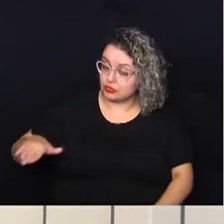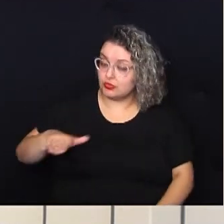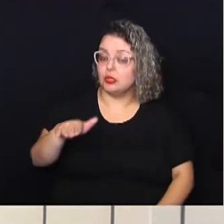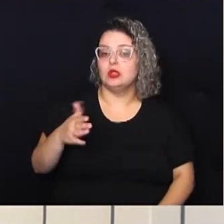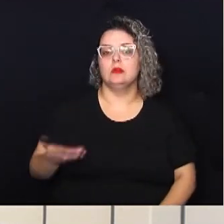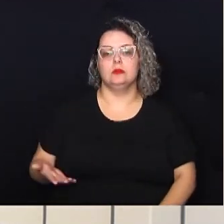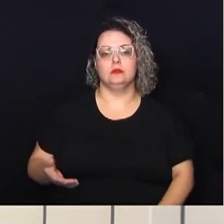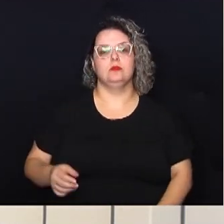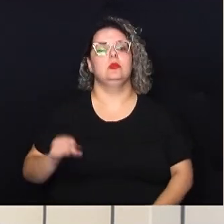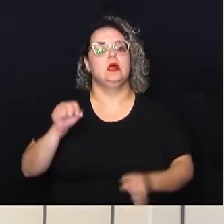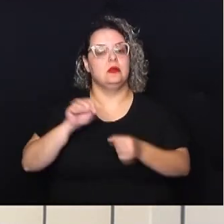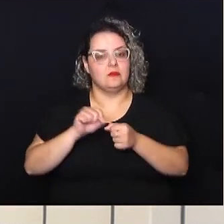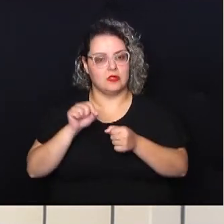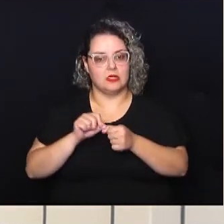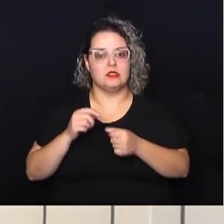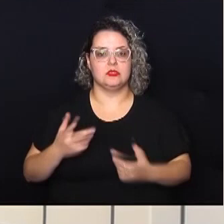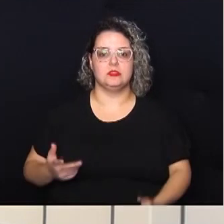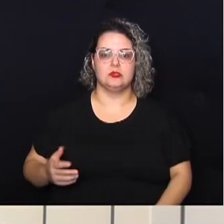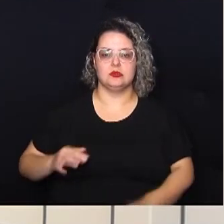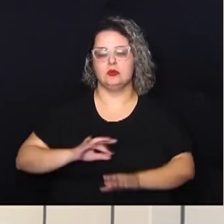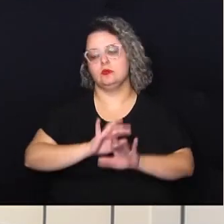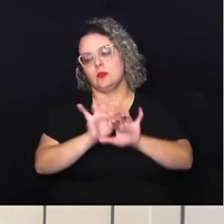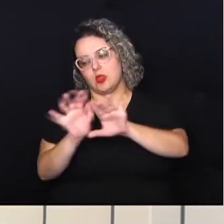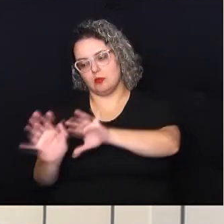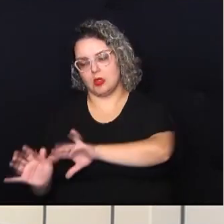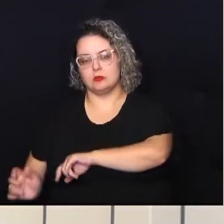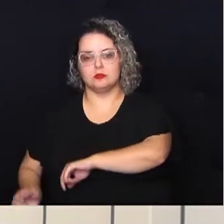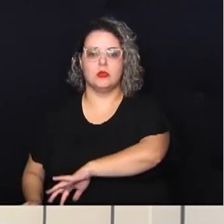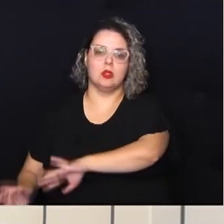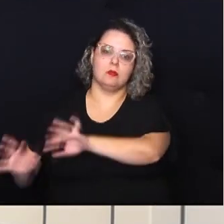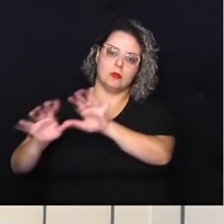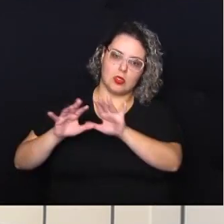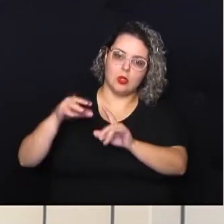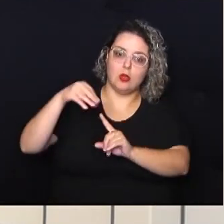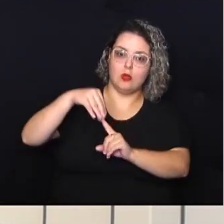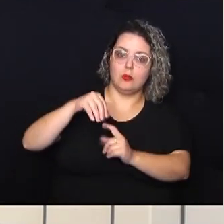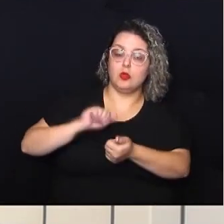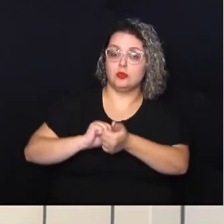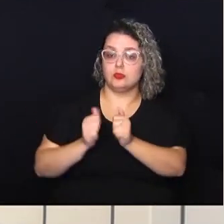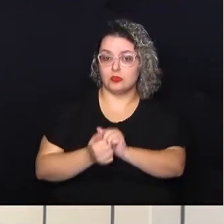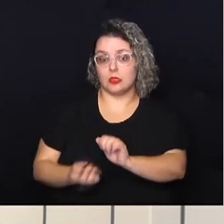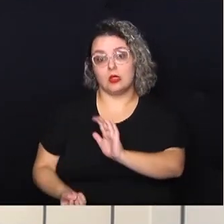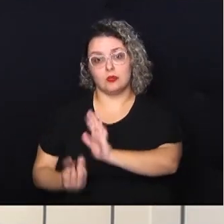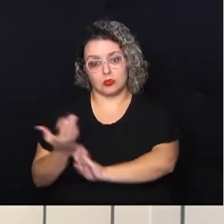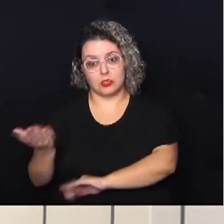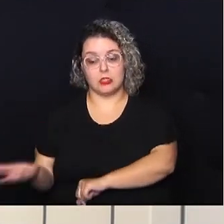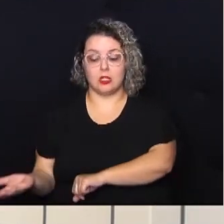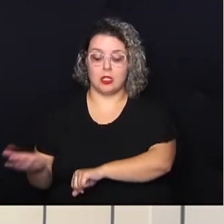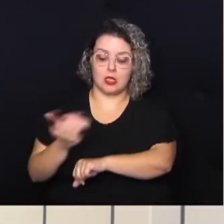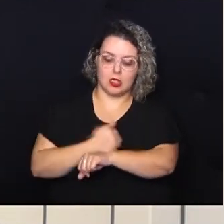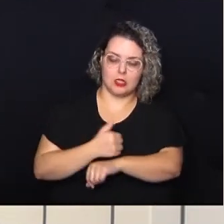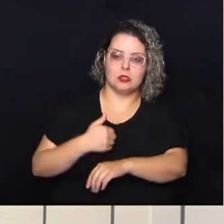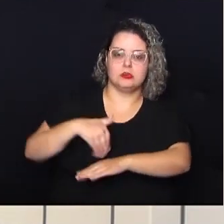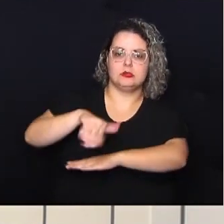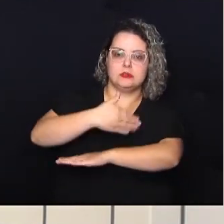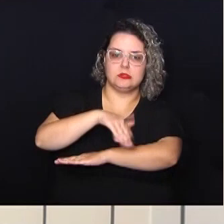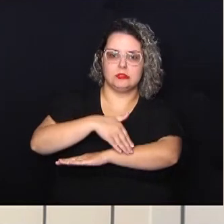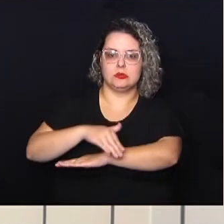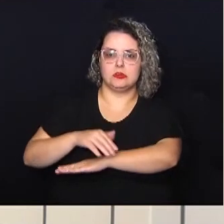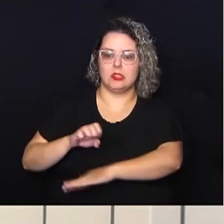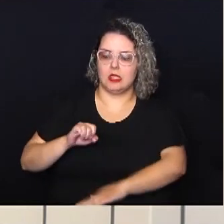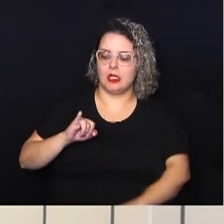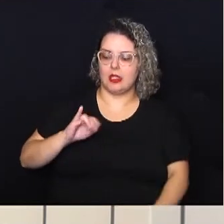a realização de embarque e desembarque, ponto provisório que vai ser criado antes da rua lá da